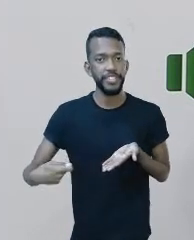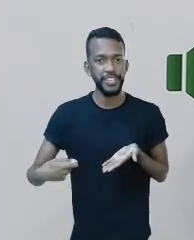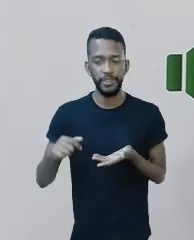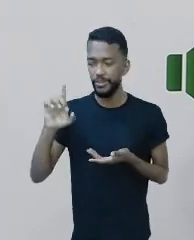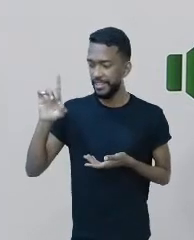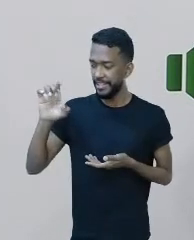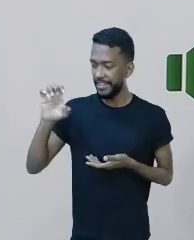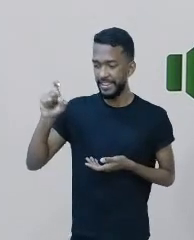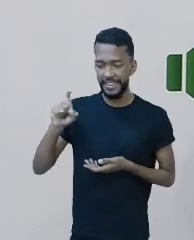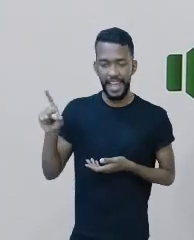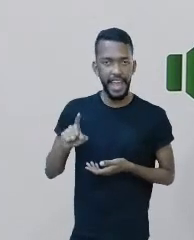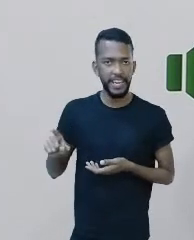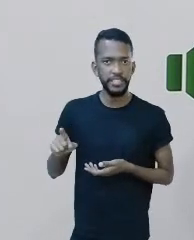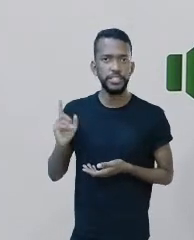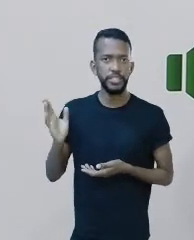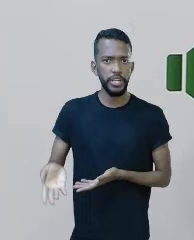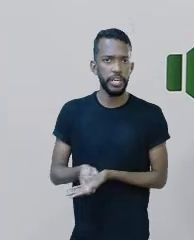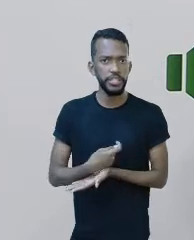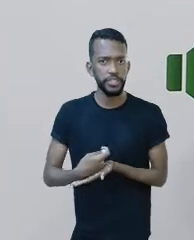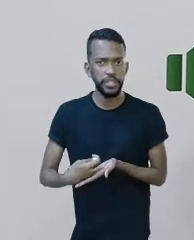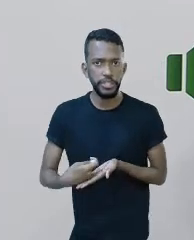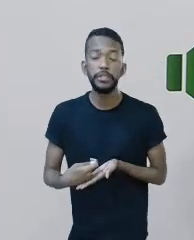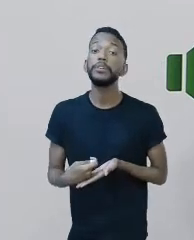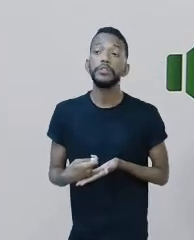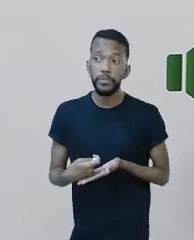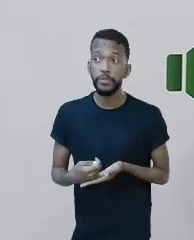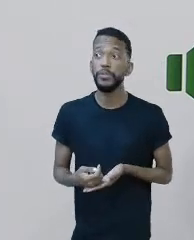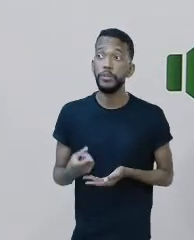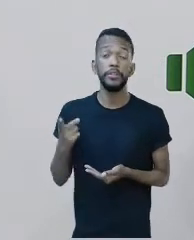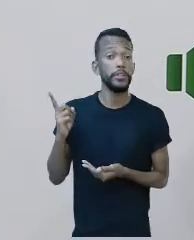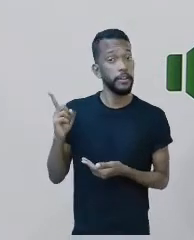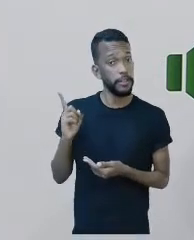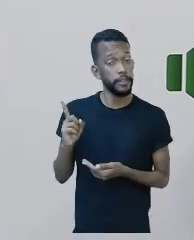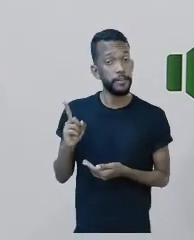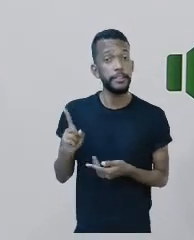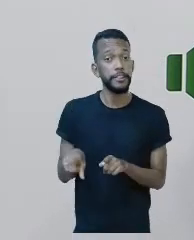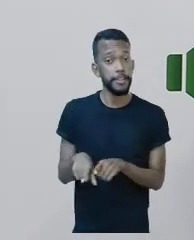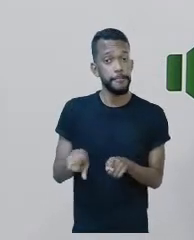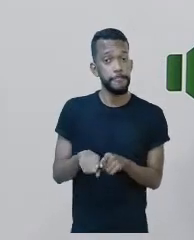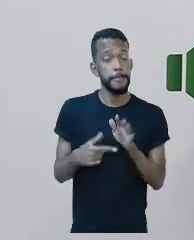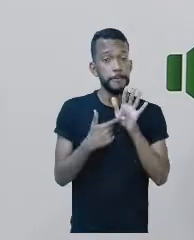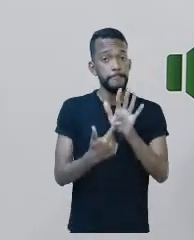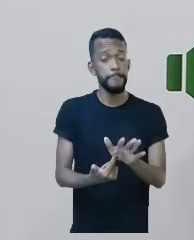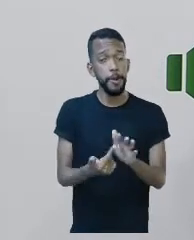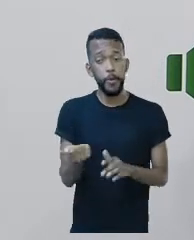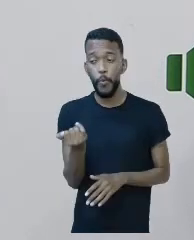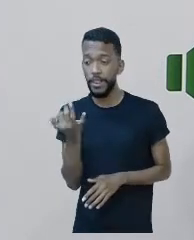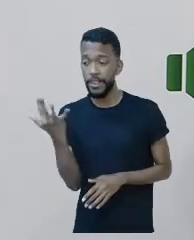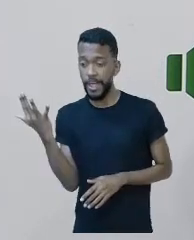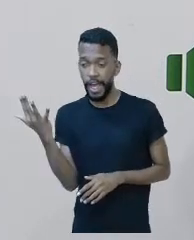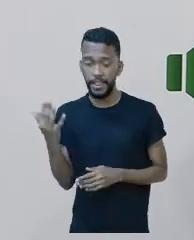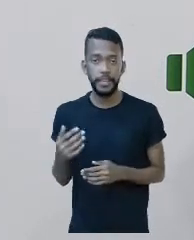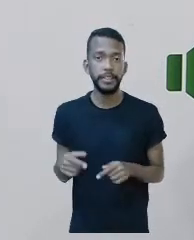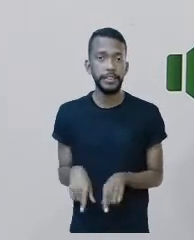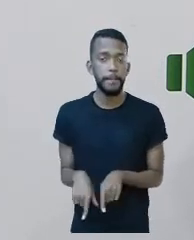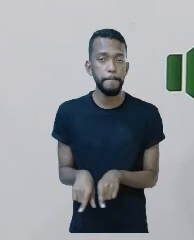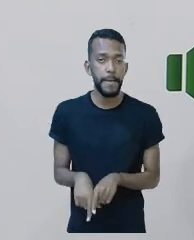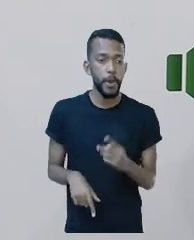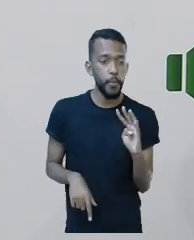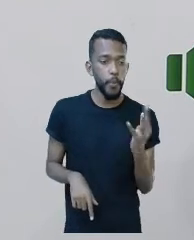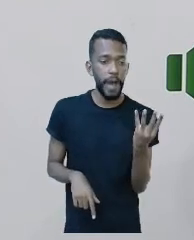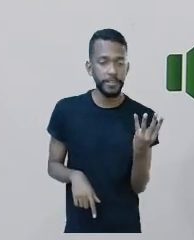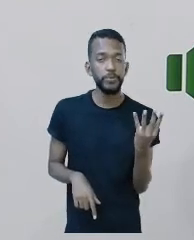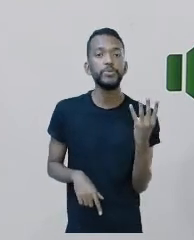escrito, né, o numeral, o 10 está ali escrito, ele está indicando quantidade. E o 4 também, o numeral 4